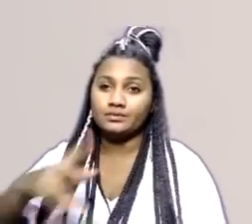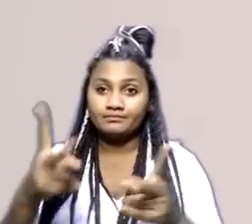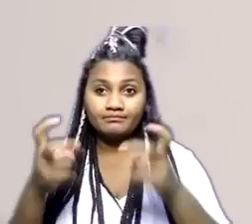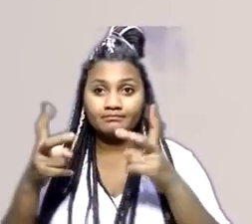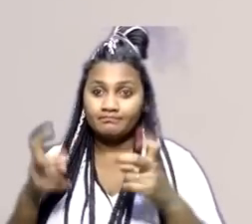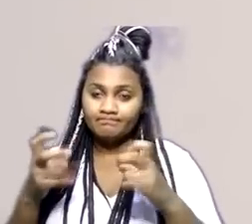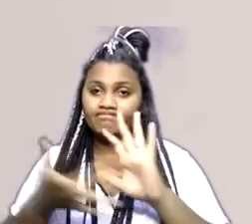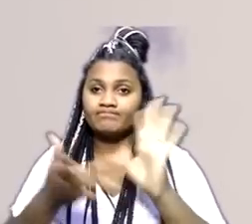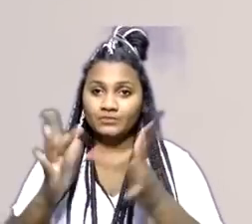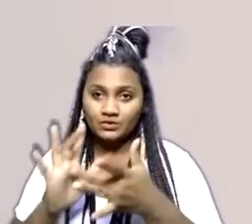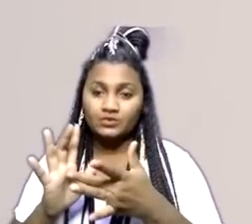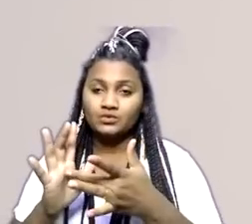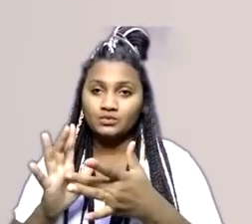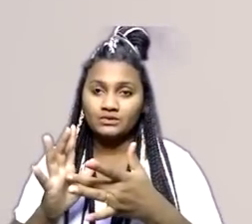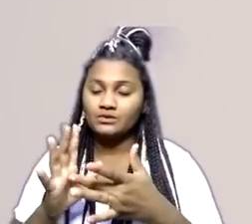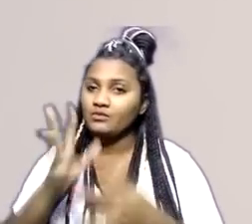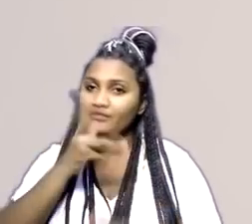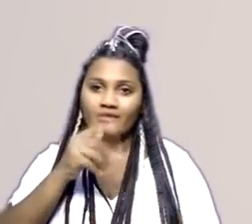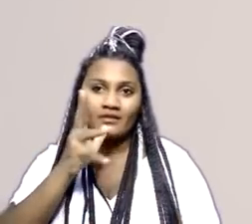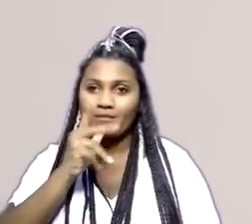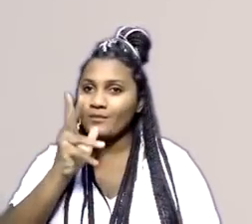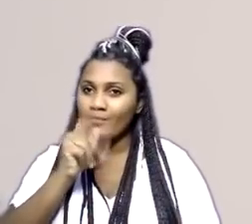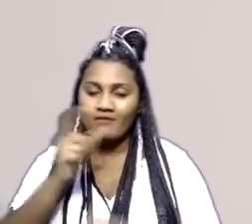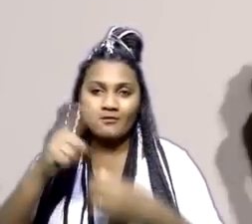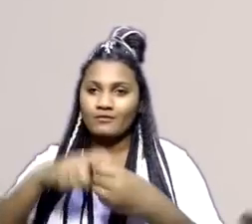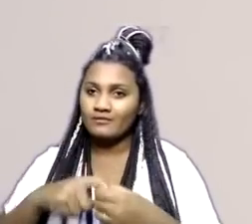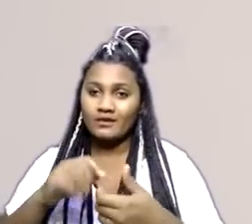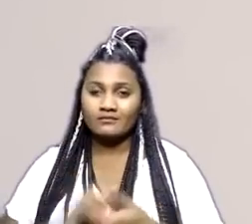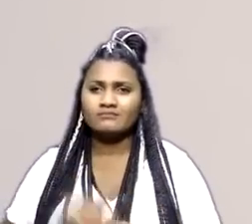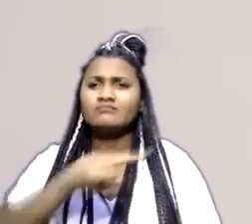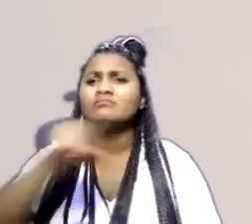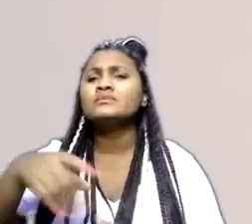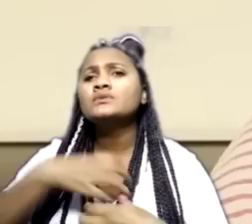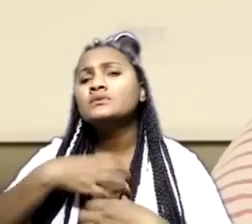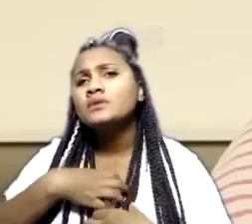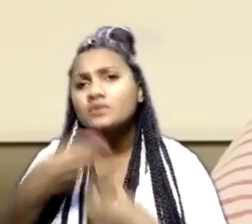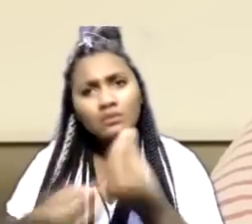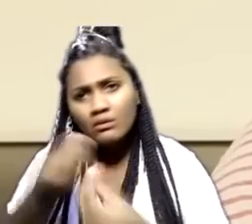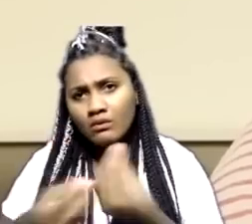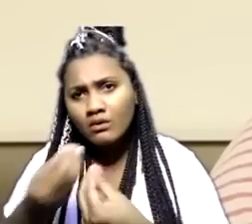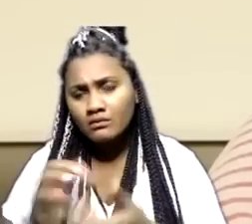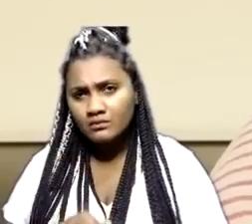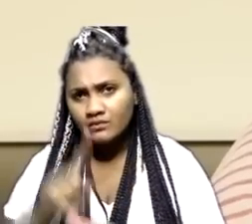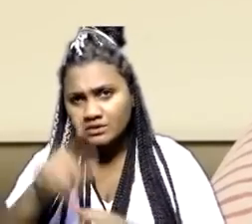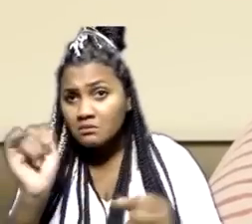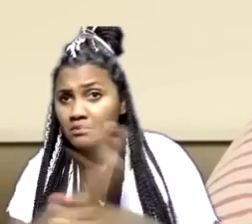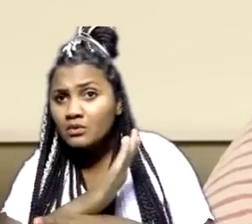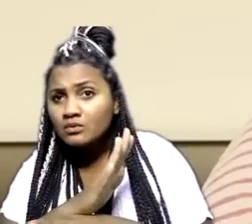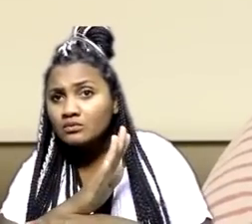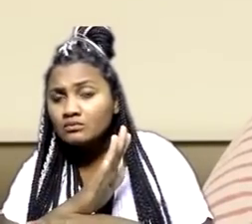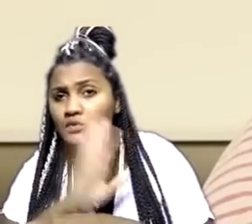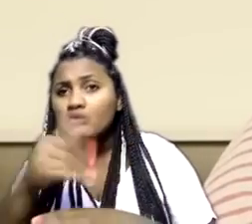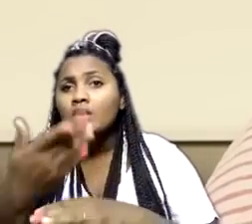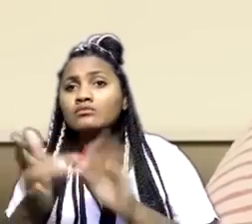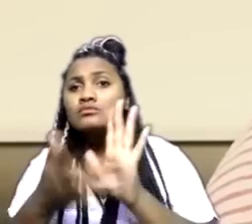que a volta de Jesus não demorará a acontecer. E como você se sente diante disso? Você está preparado para quando a